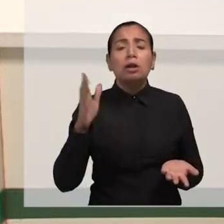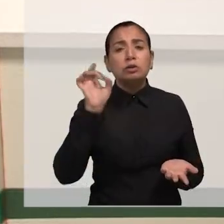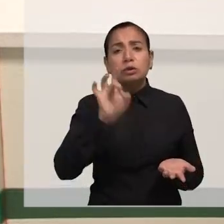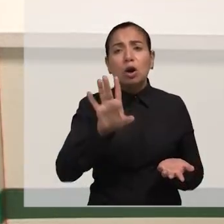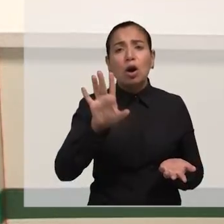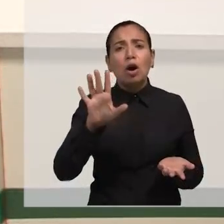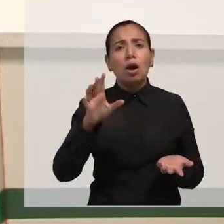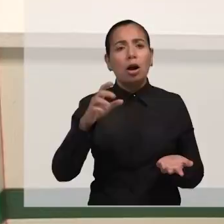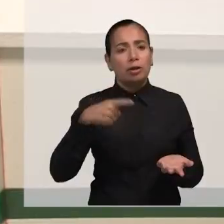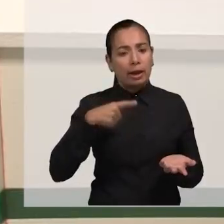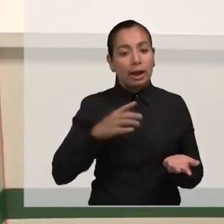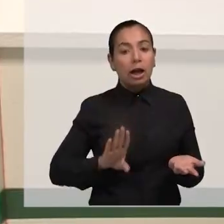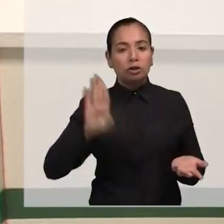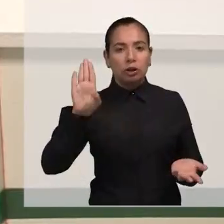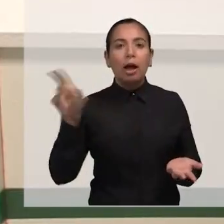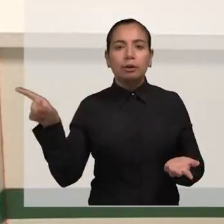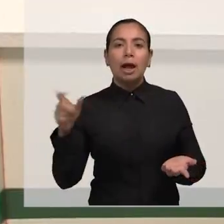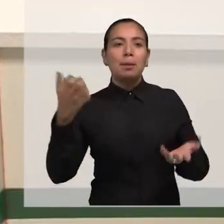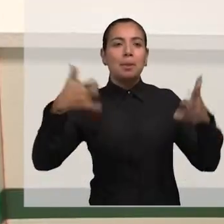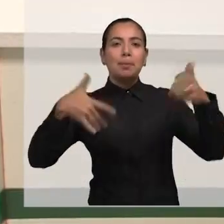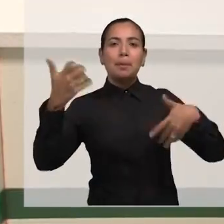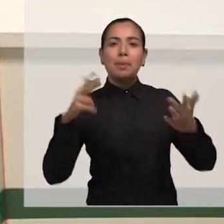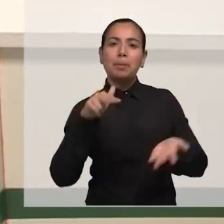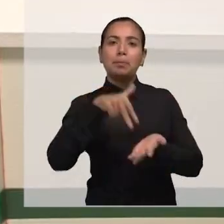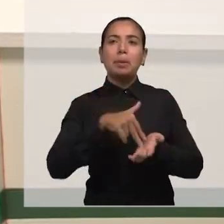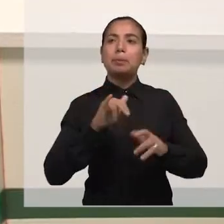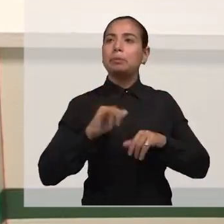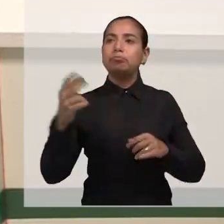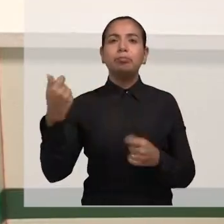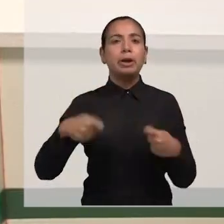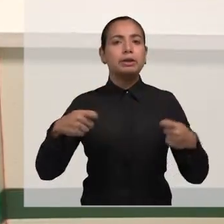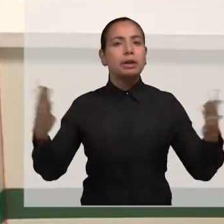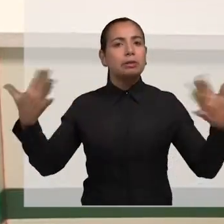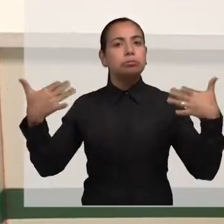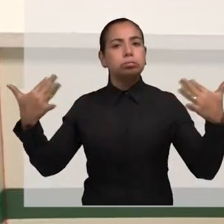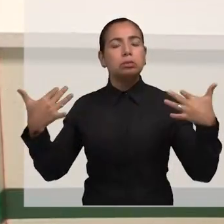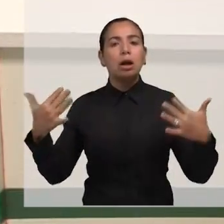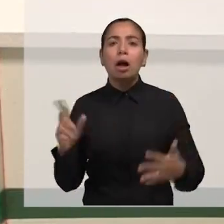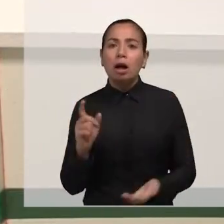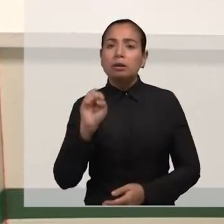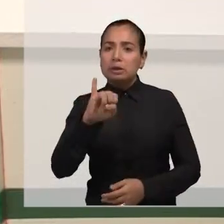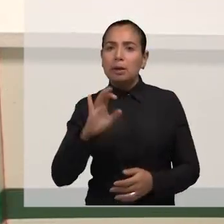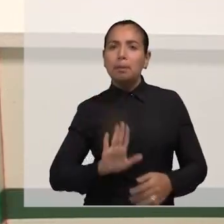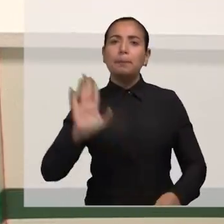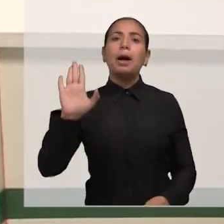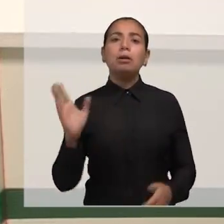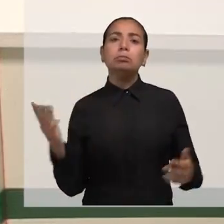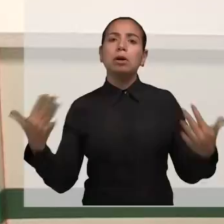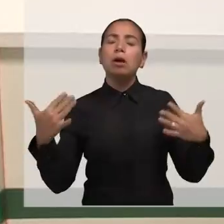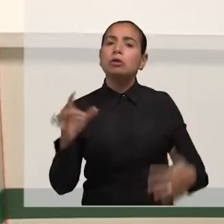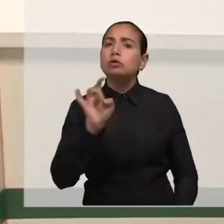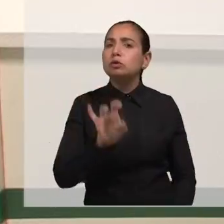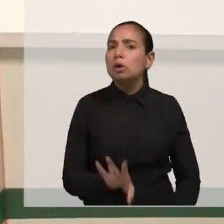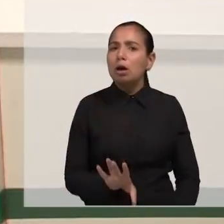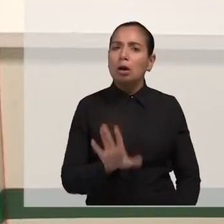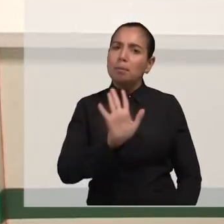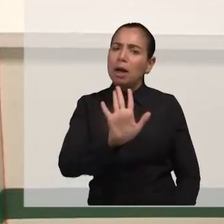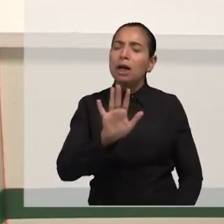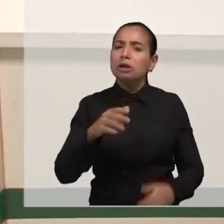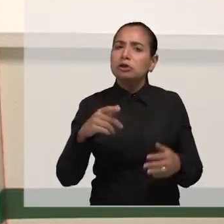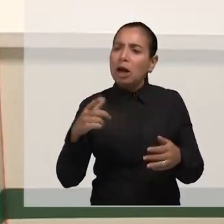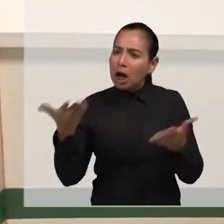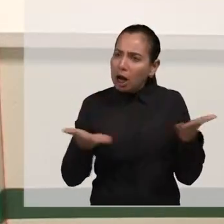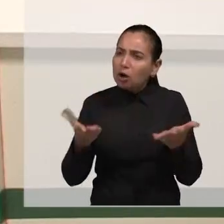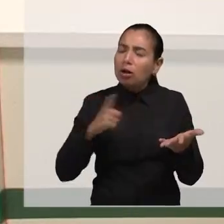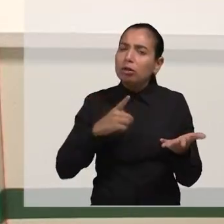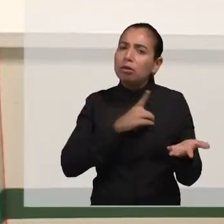a reeleição dela. Mas não porque ela não tenha liderança, não porque ela não seja carismática, mas justamente por causa desse abandono que você falou aí, do estado do